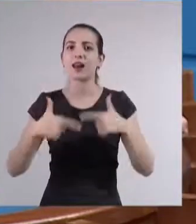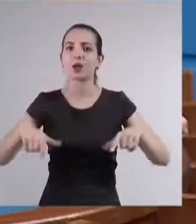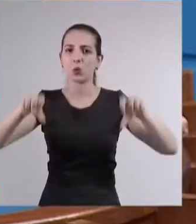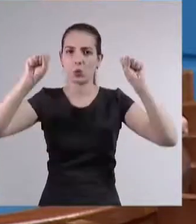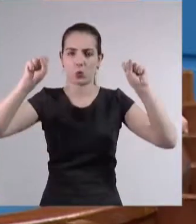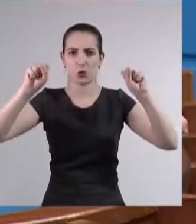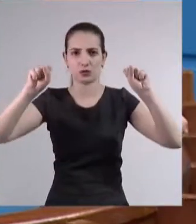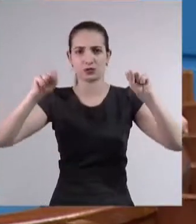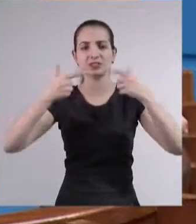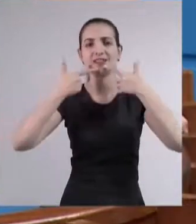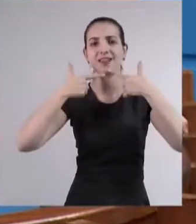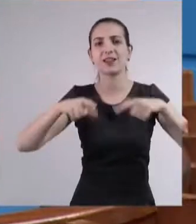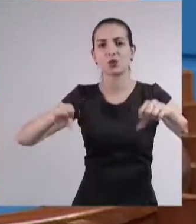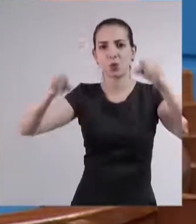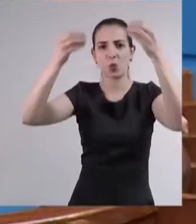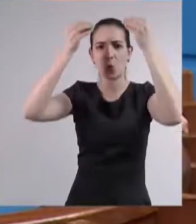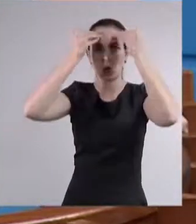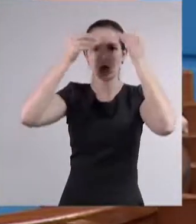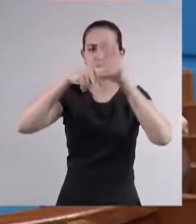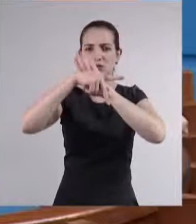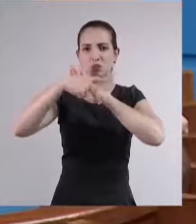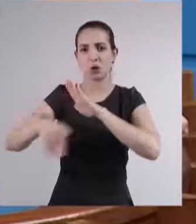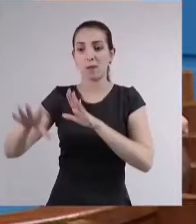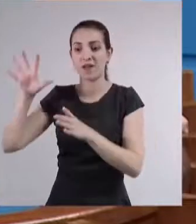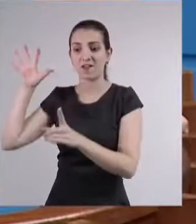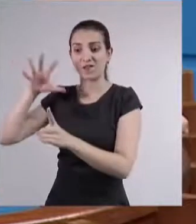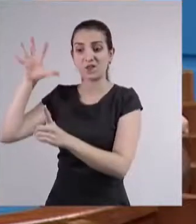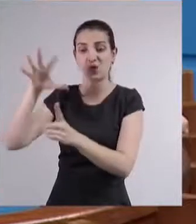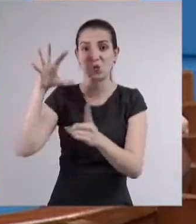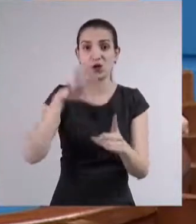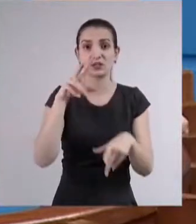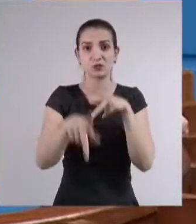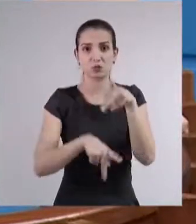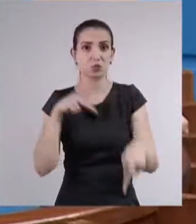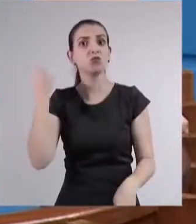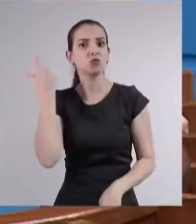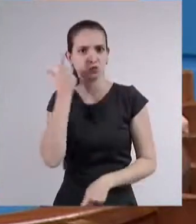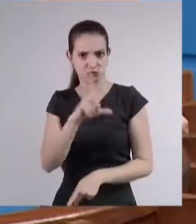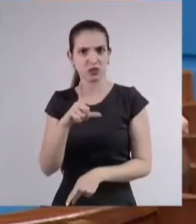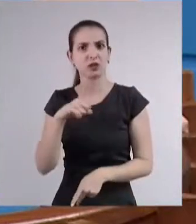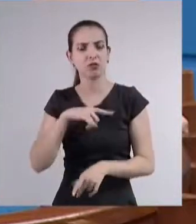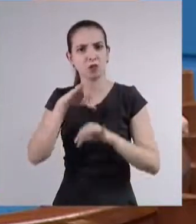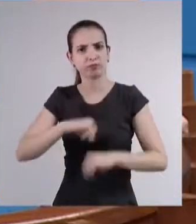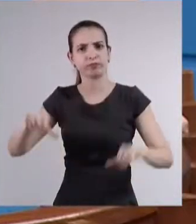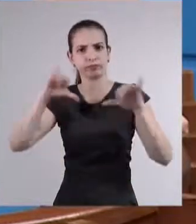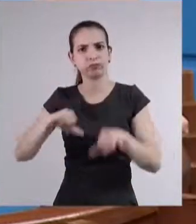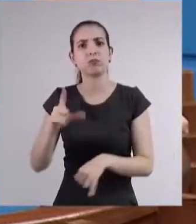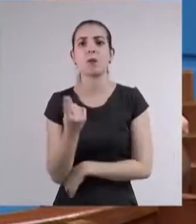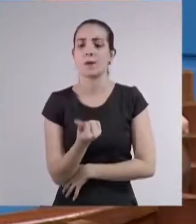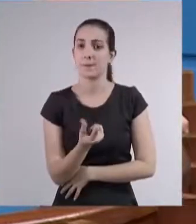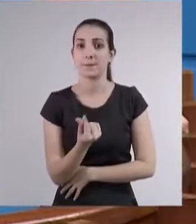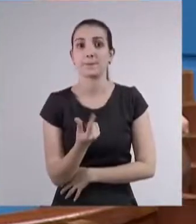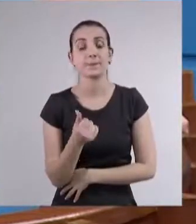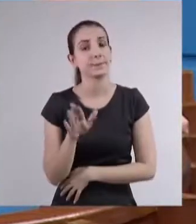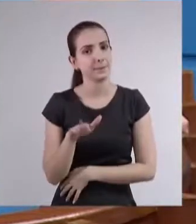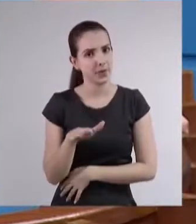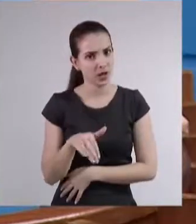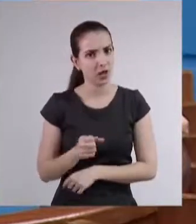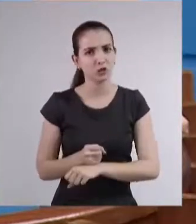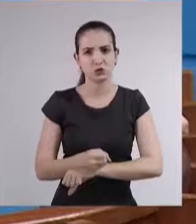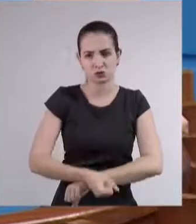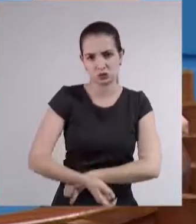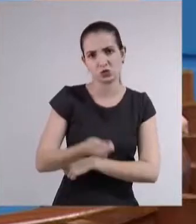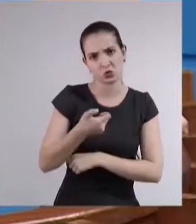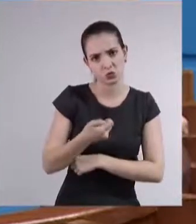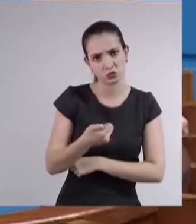linguagem para atingir a população, você faz uma campanha, né, barata, sem muito